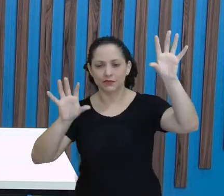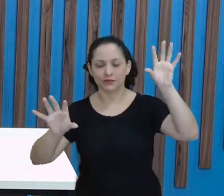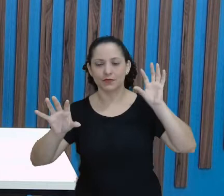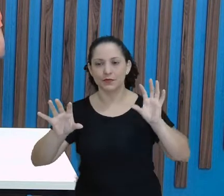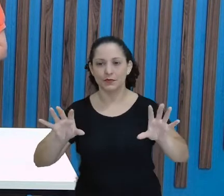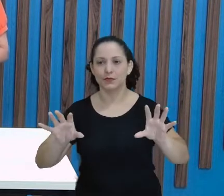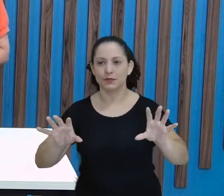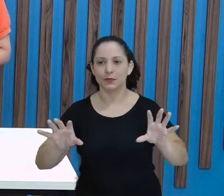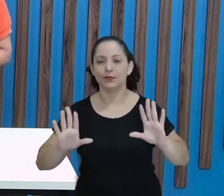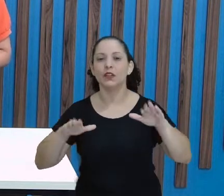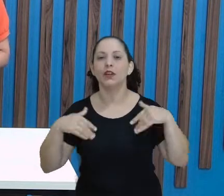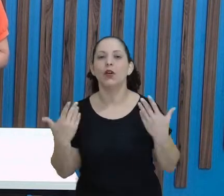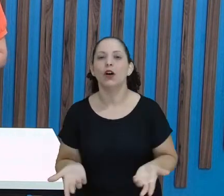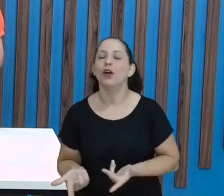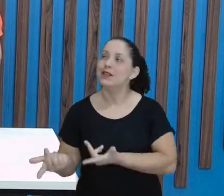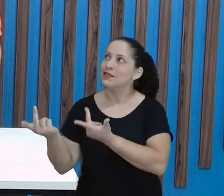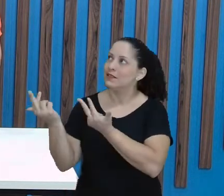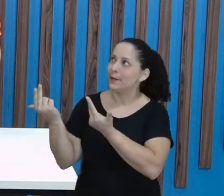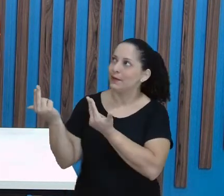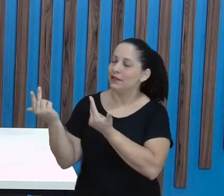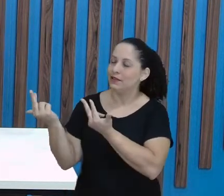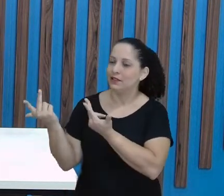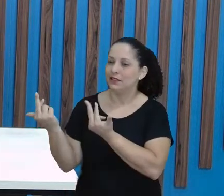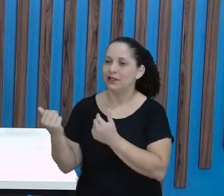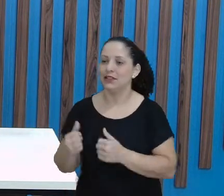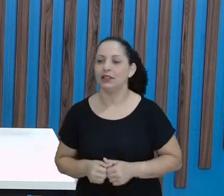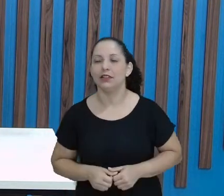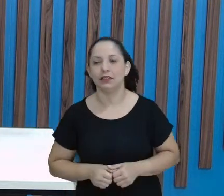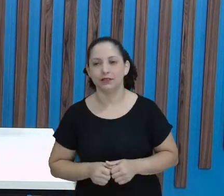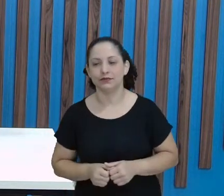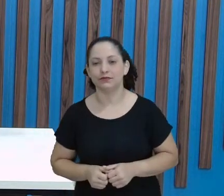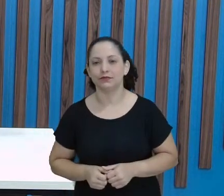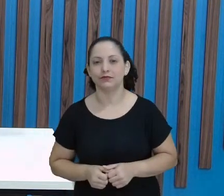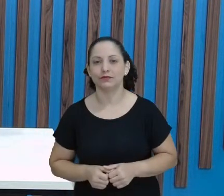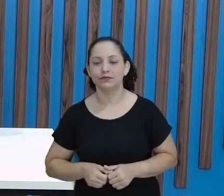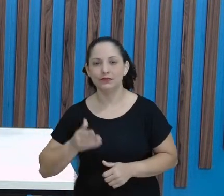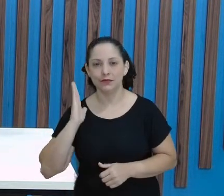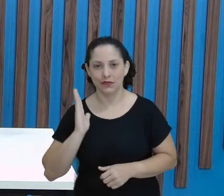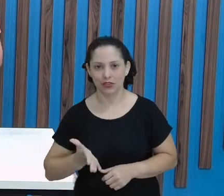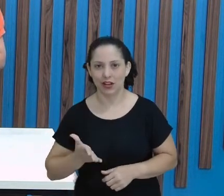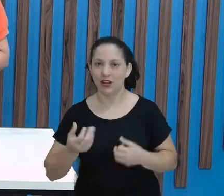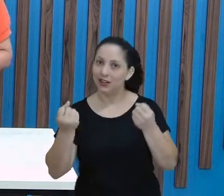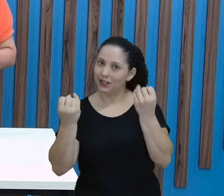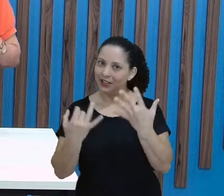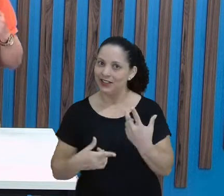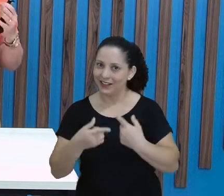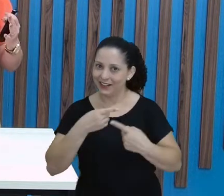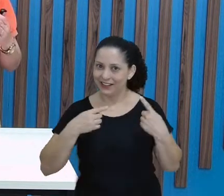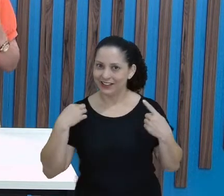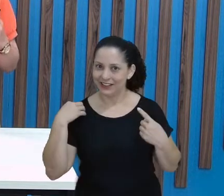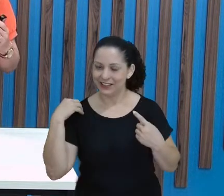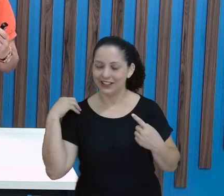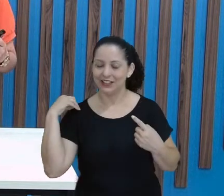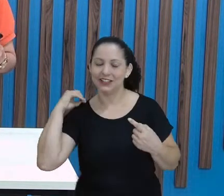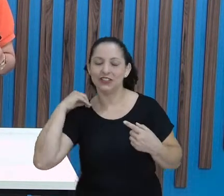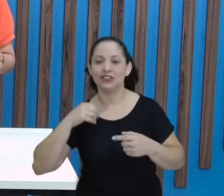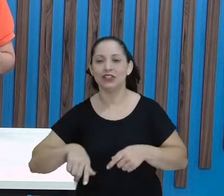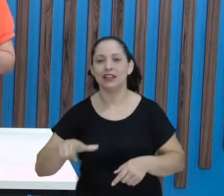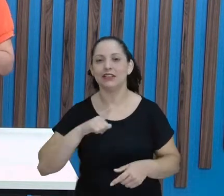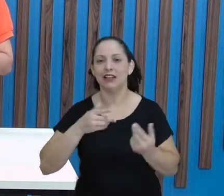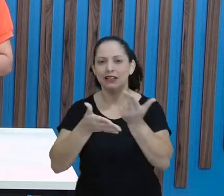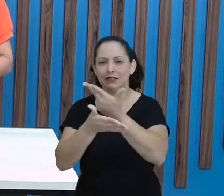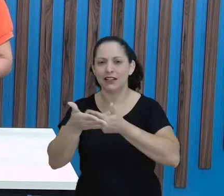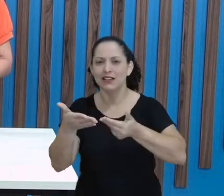que possuem a mesma área. A gente acabou de descobrir aqui com o tangram que figuras